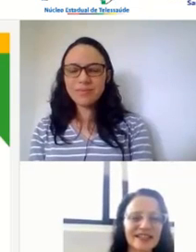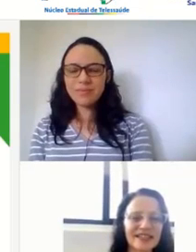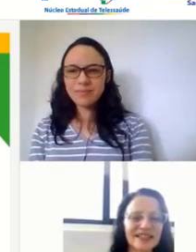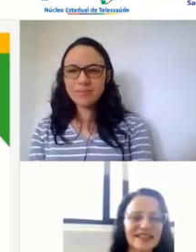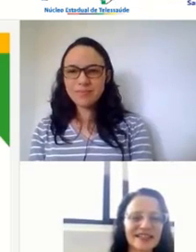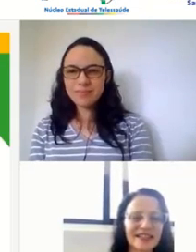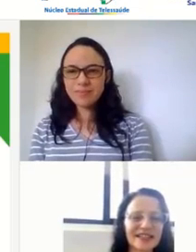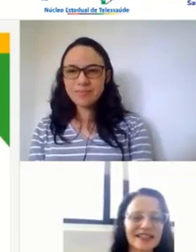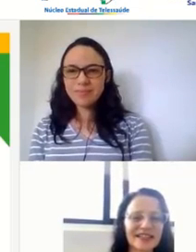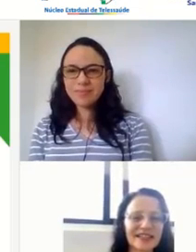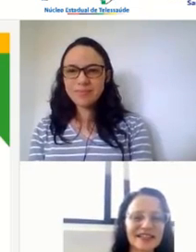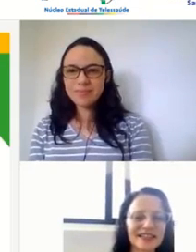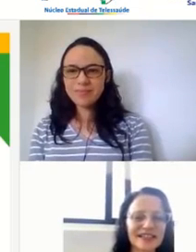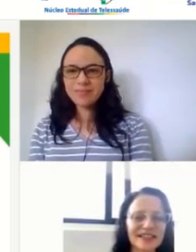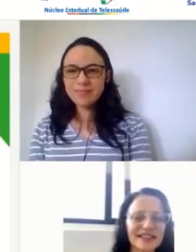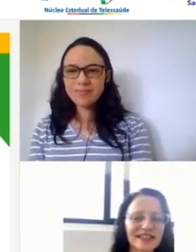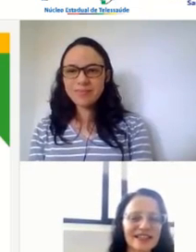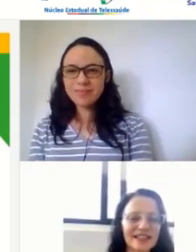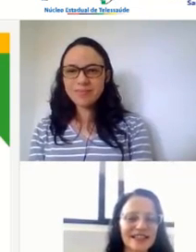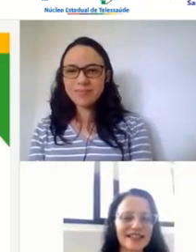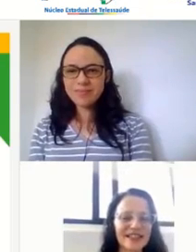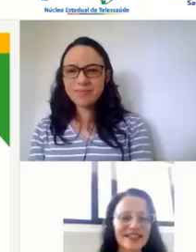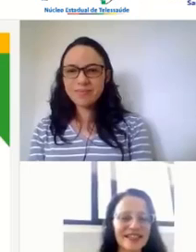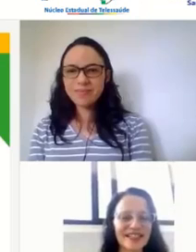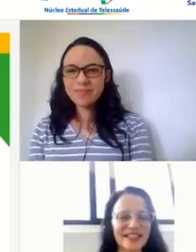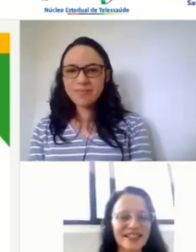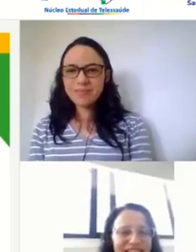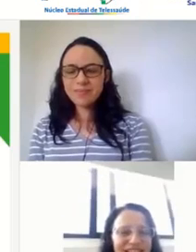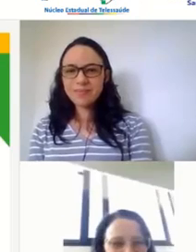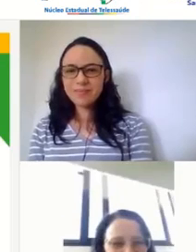curiosa pula né um beijo bem grande e